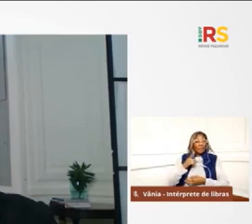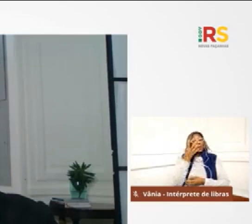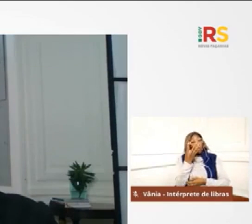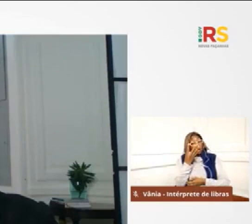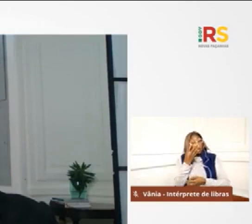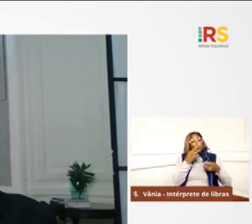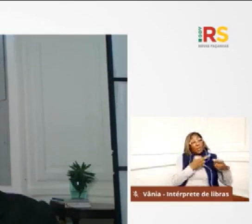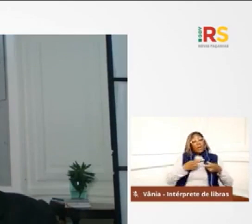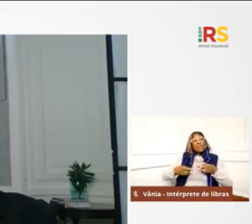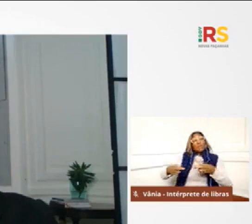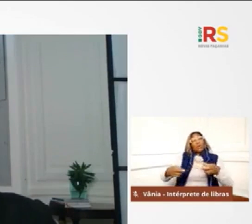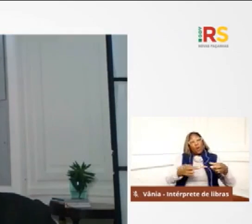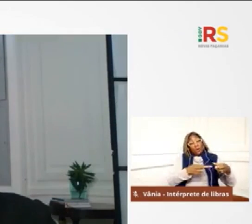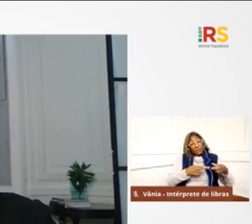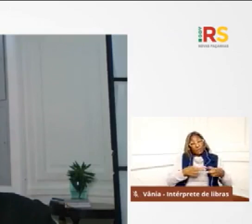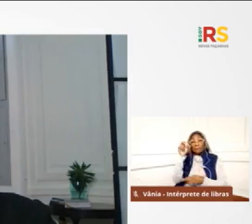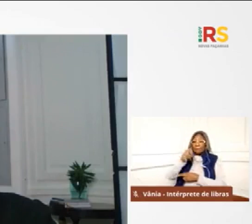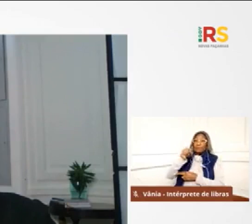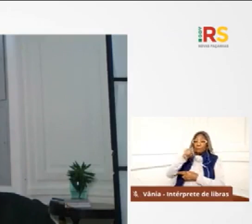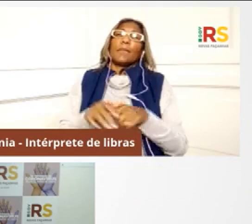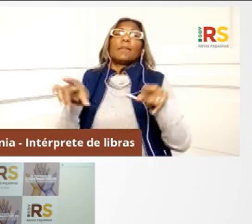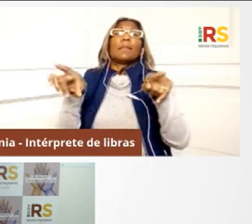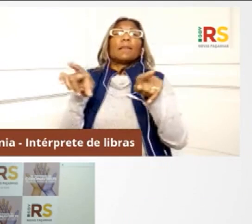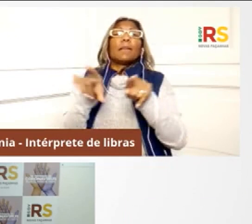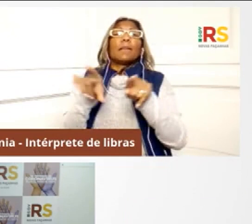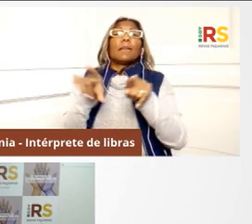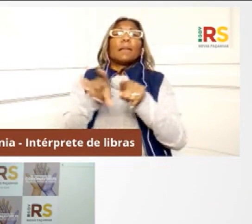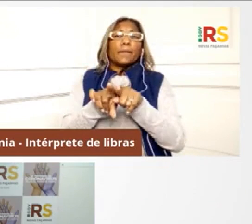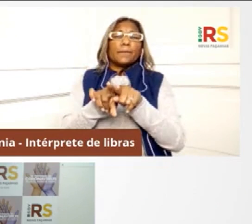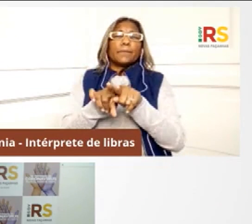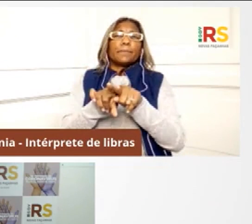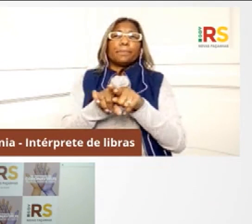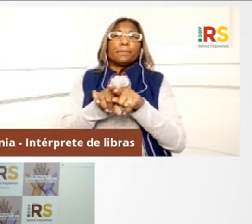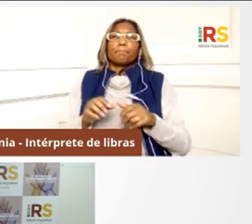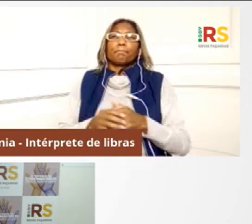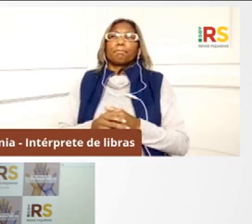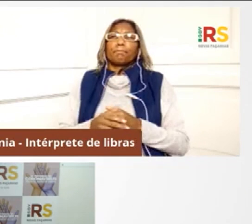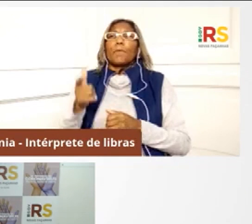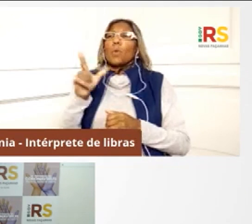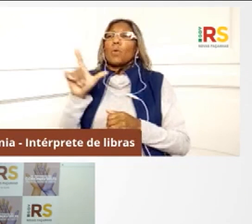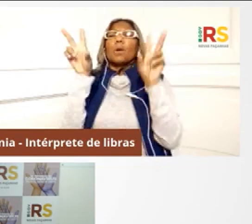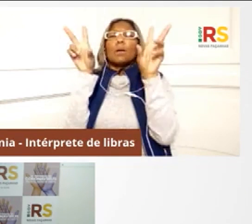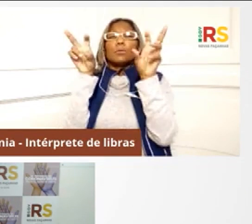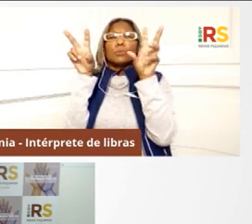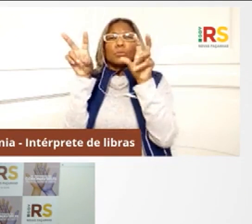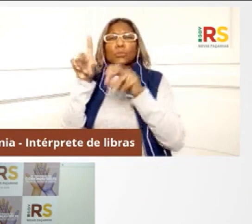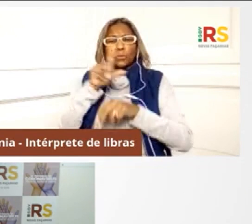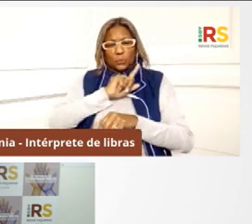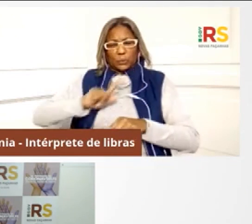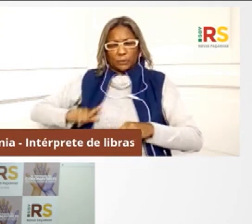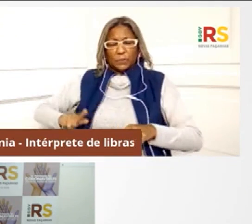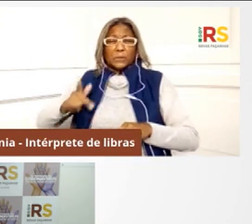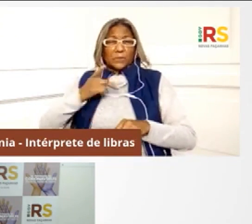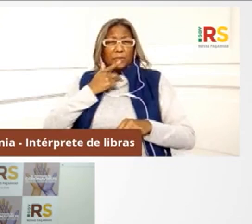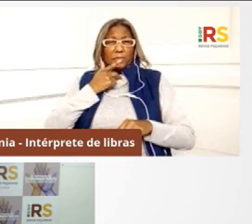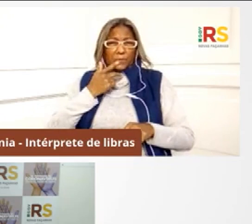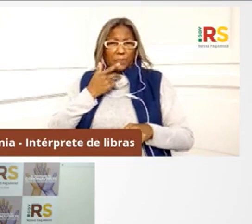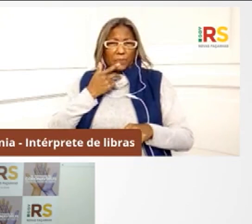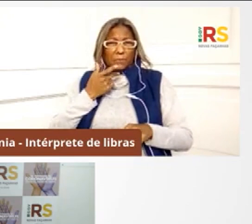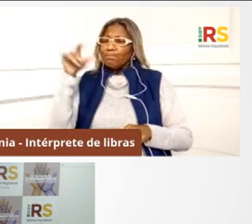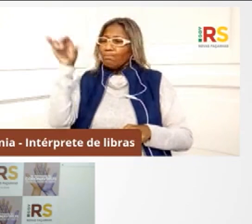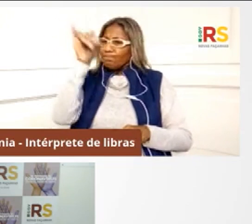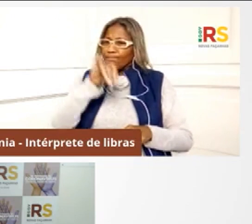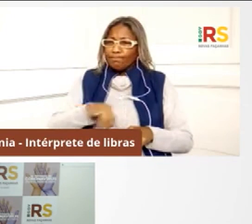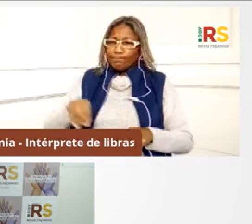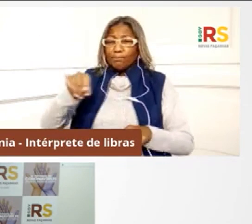nesse momento restrições maiores. E a secretaria recebeu 100 equipamentos para UTI vindos do Ministério